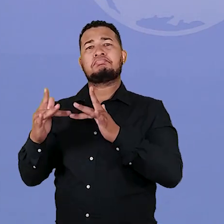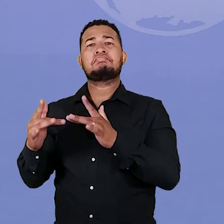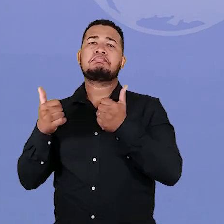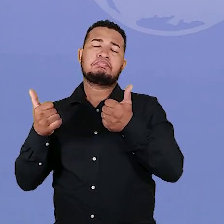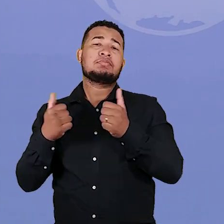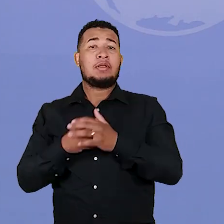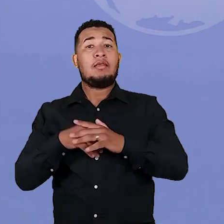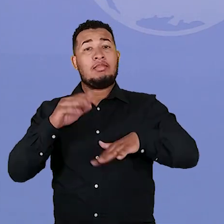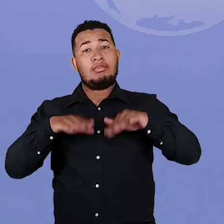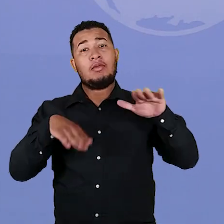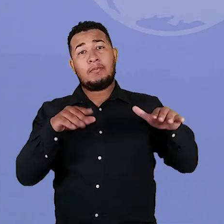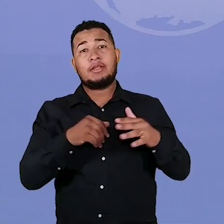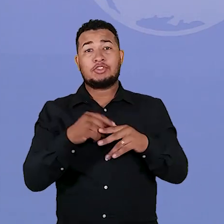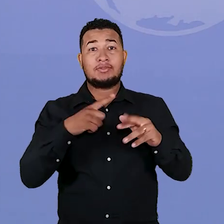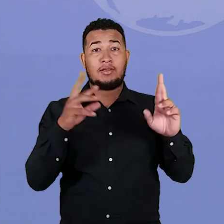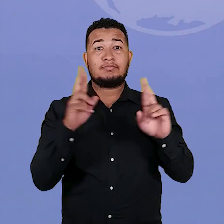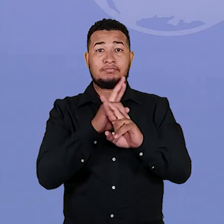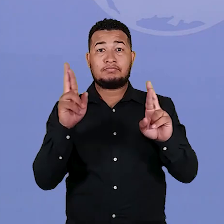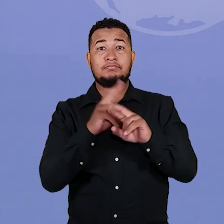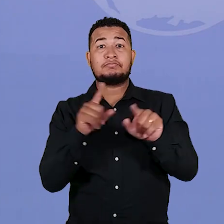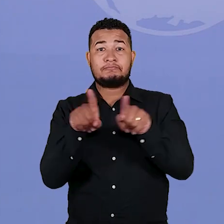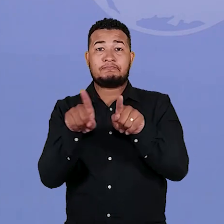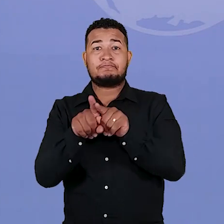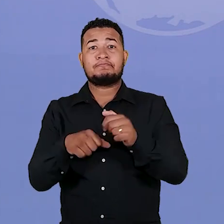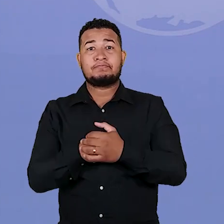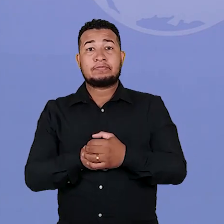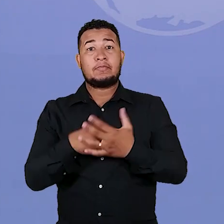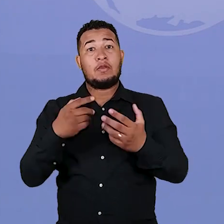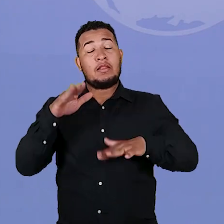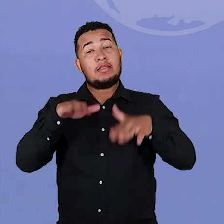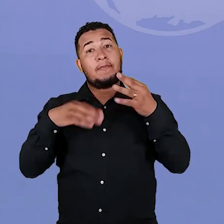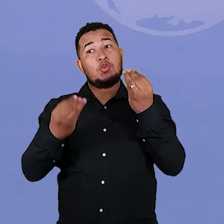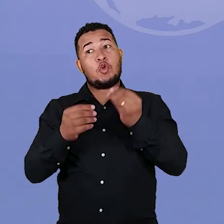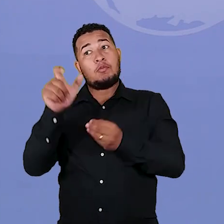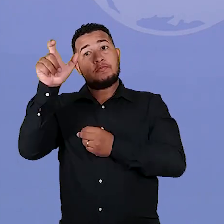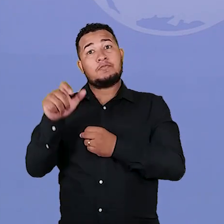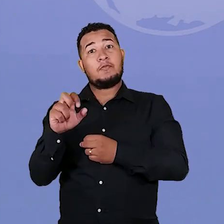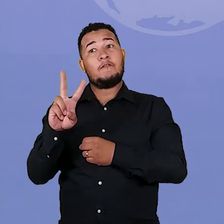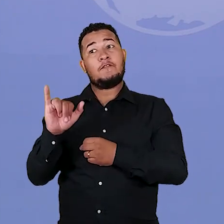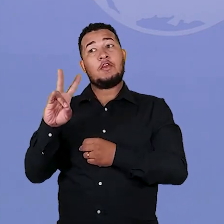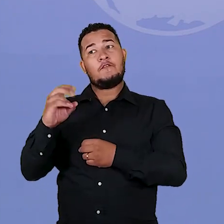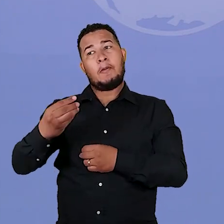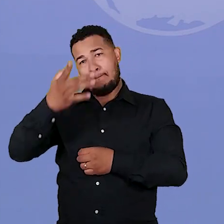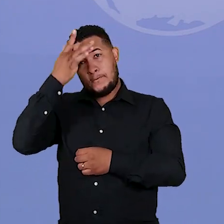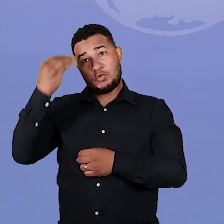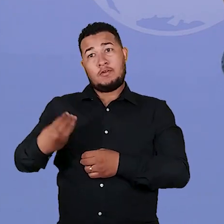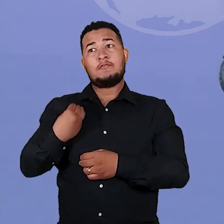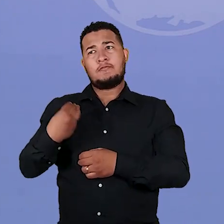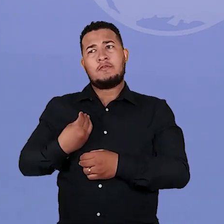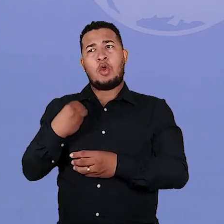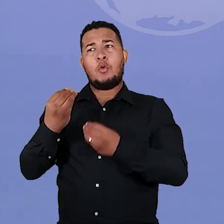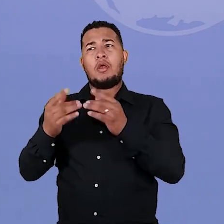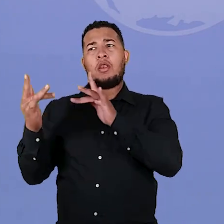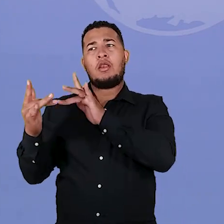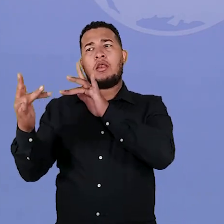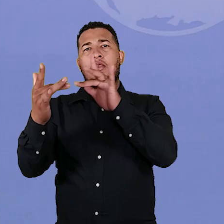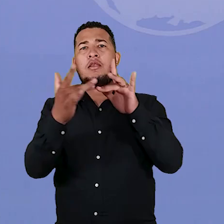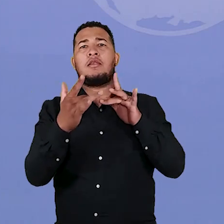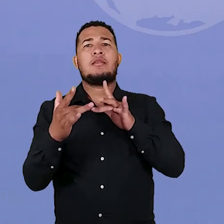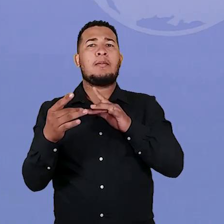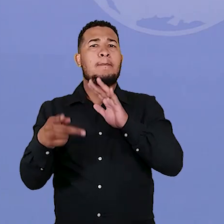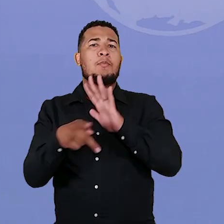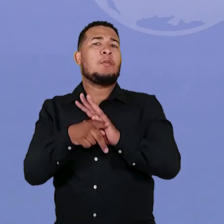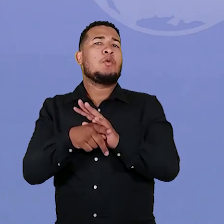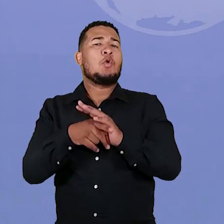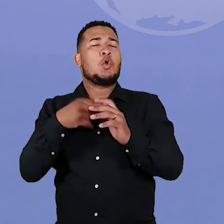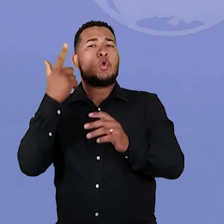Então, a ecologia estuda isso. E como que esse ser vivo, ele lida ao seu redor, o que ele